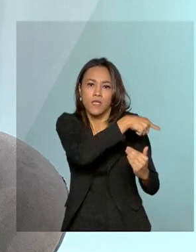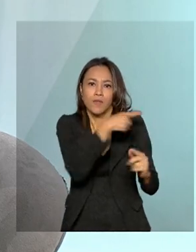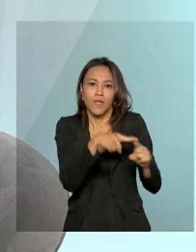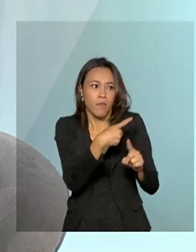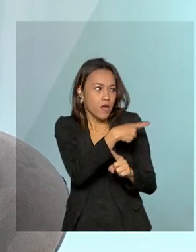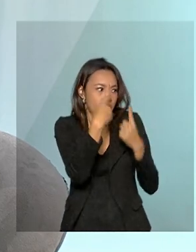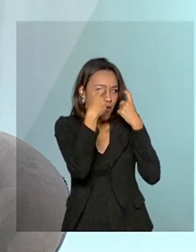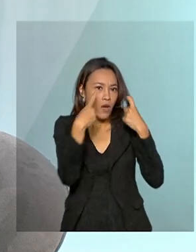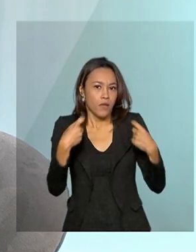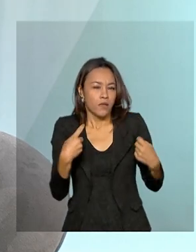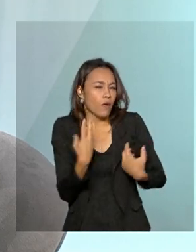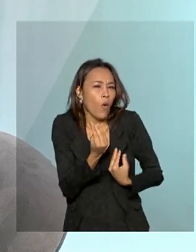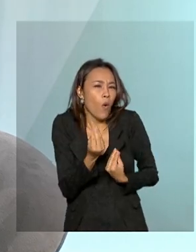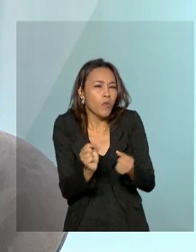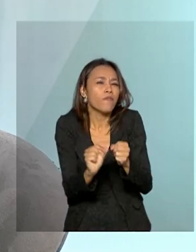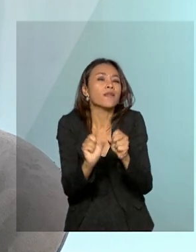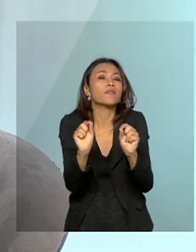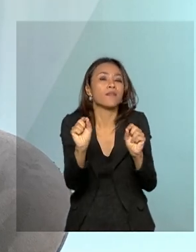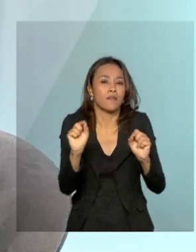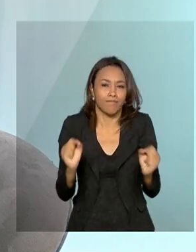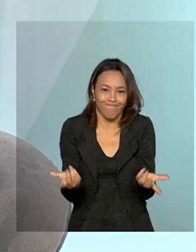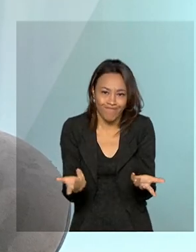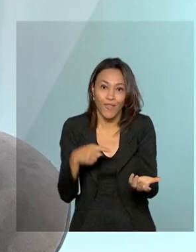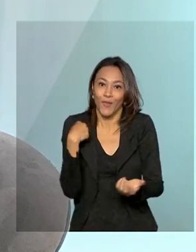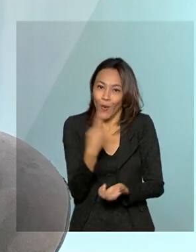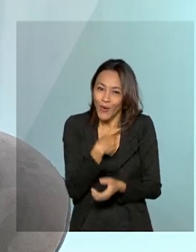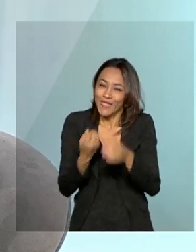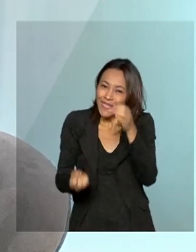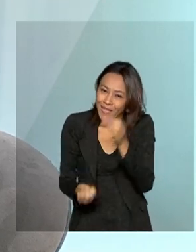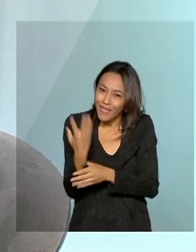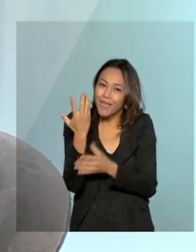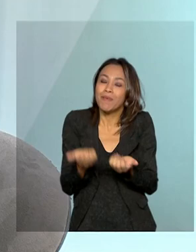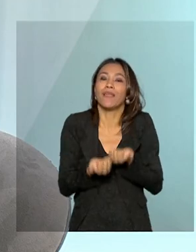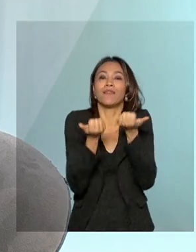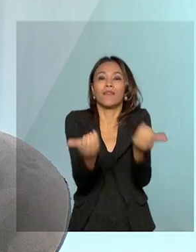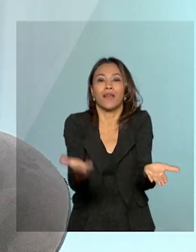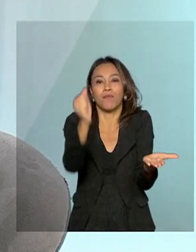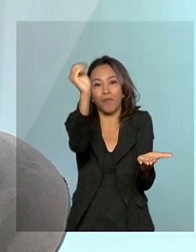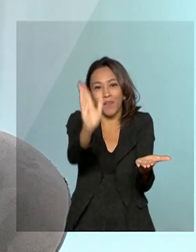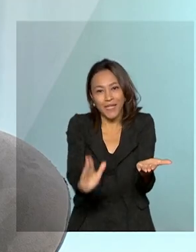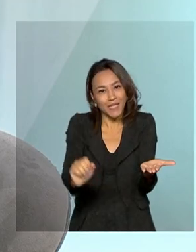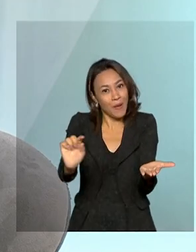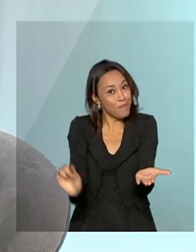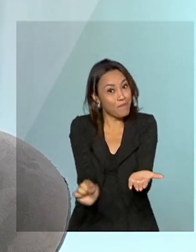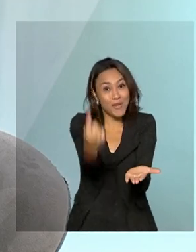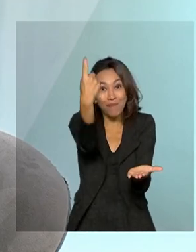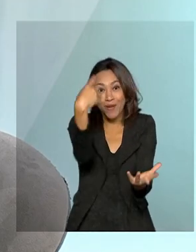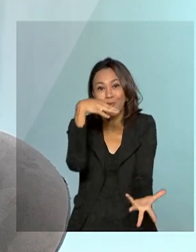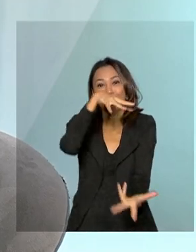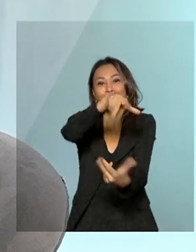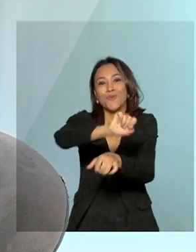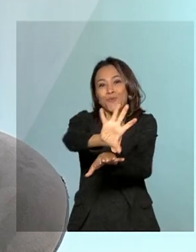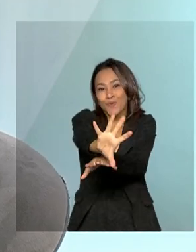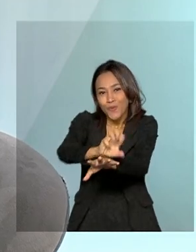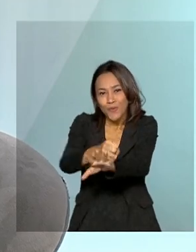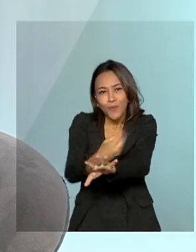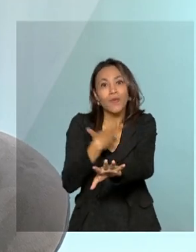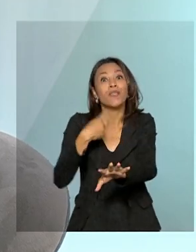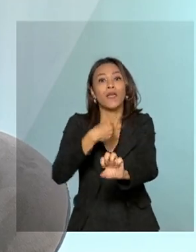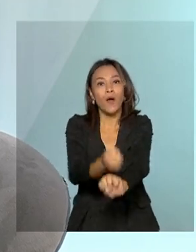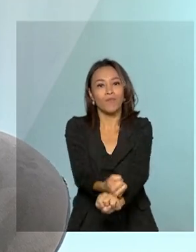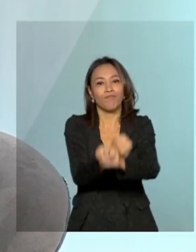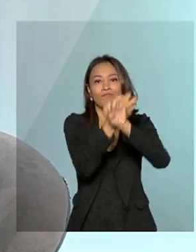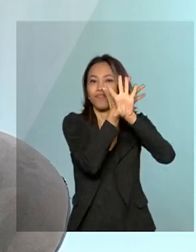violência? O que fazer? Nós criamos, entregamos para o Brasil, e é uma das primeiras ouvidorias do mundo, que tem a